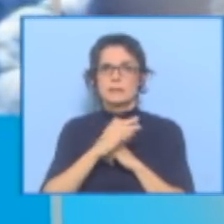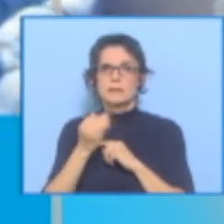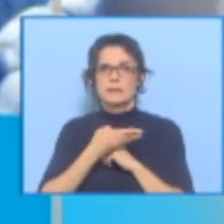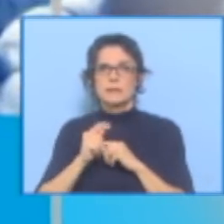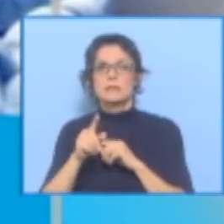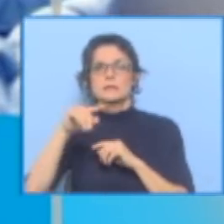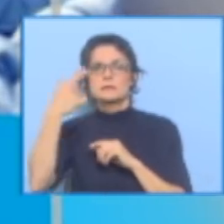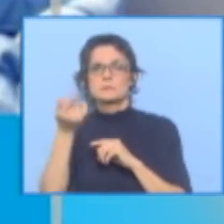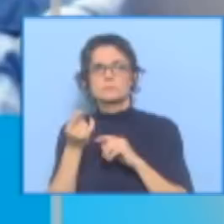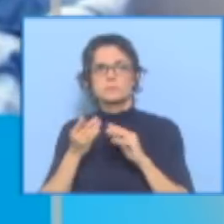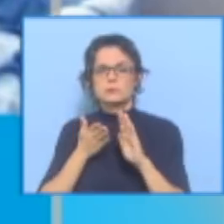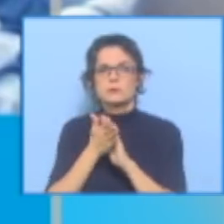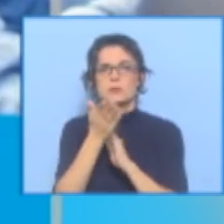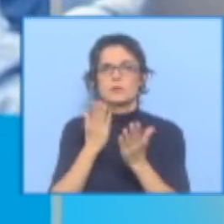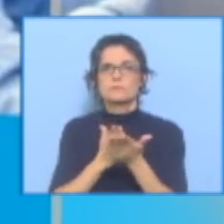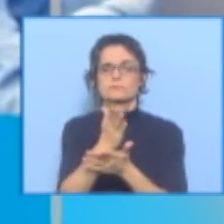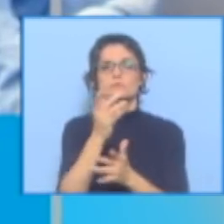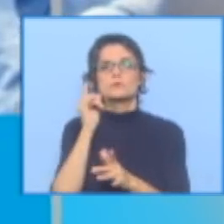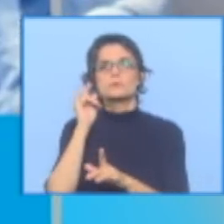estudos na área teológica.